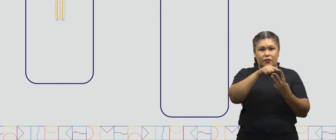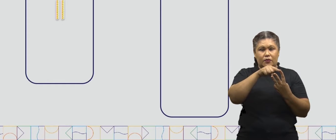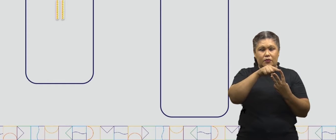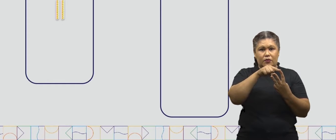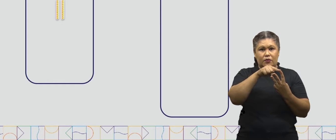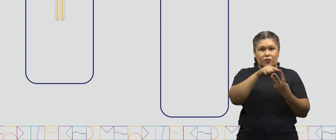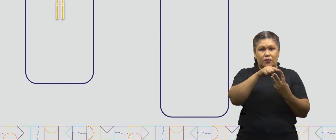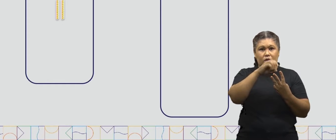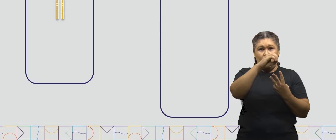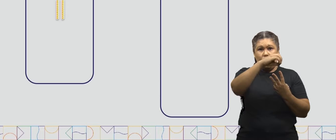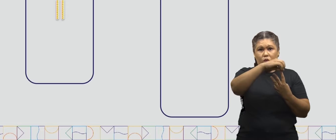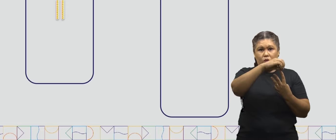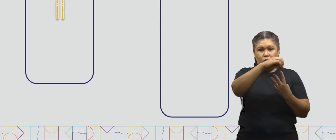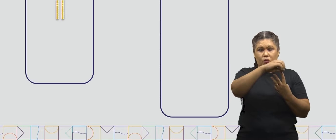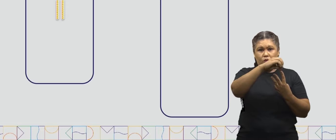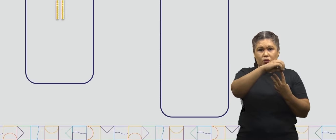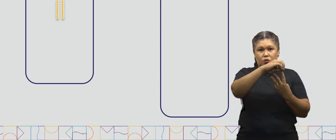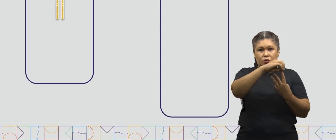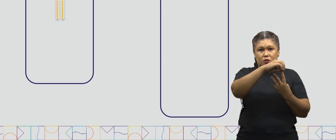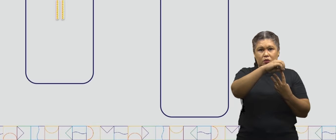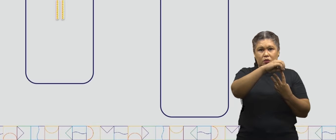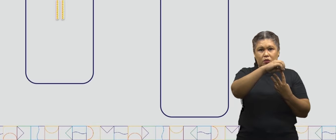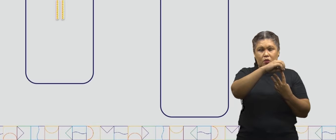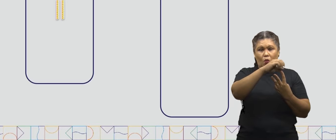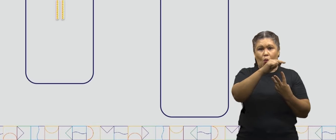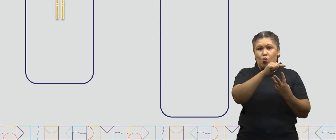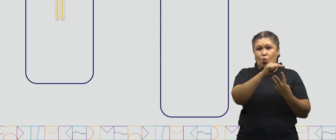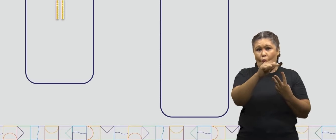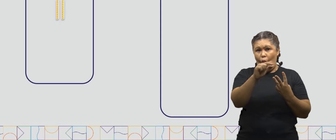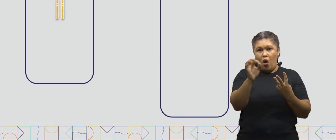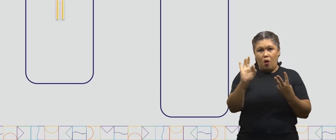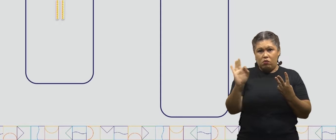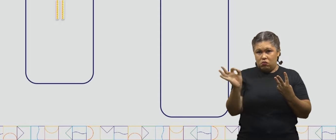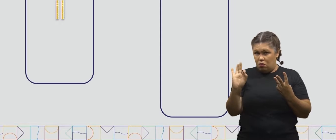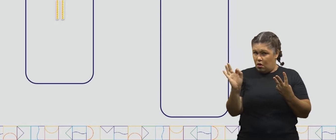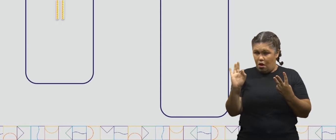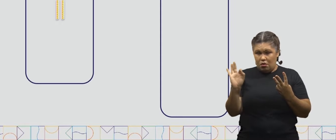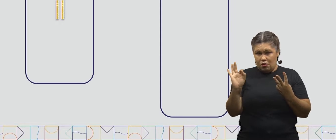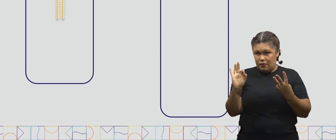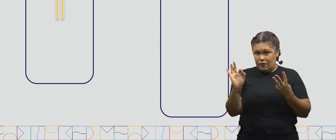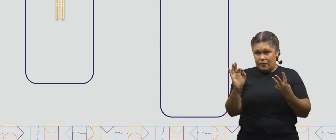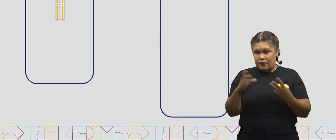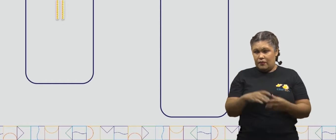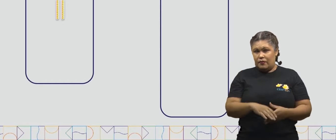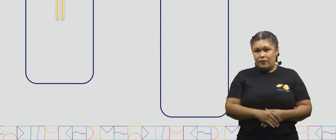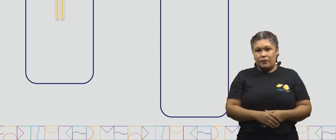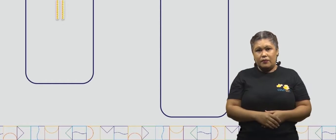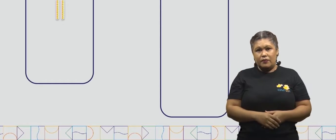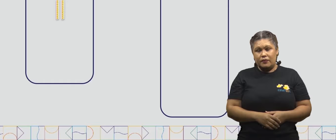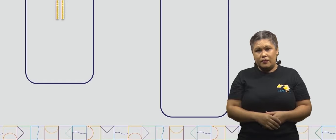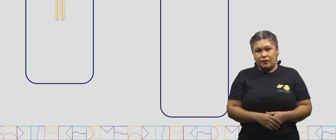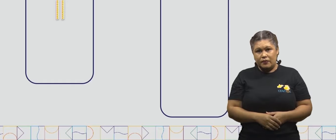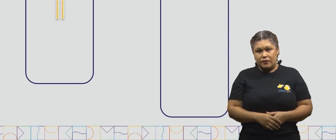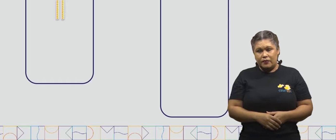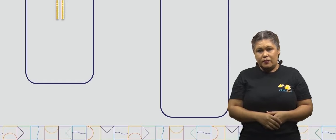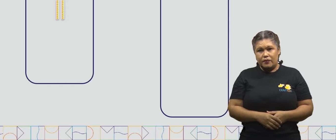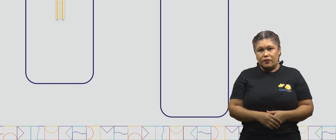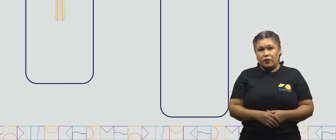no lugar onde está a centena, onde está posicionado o 0, nós não vamos ter nenhuma